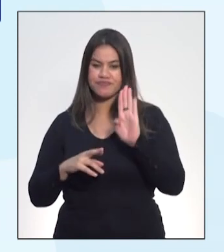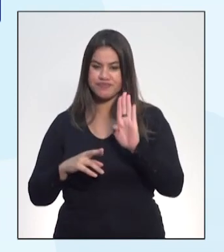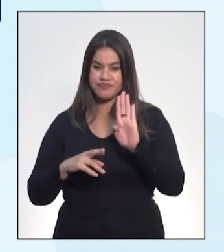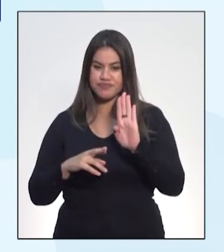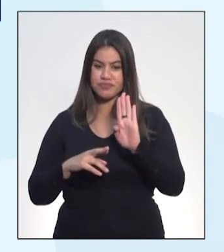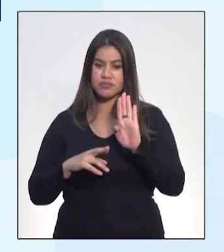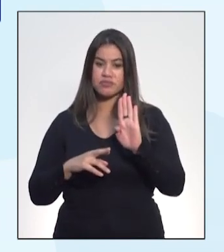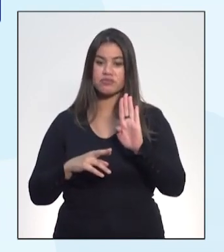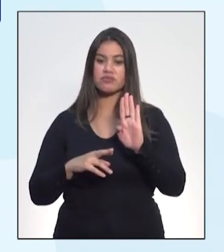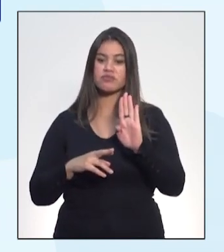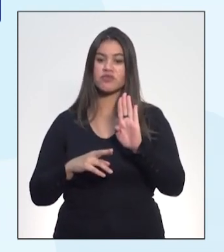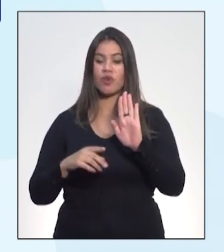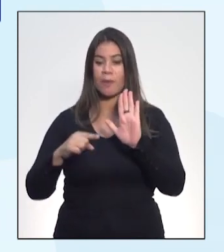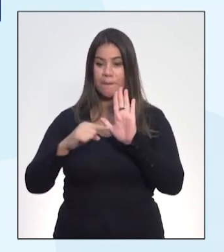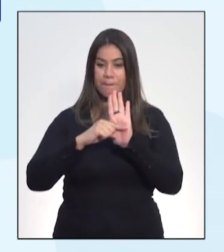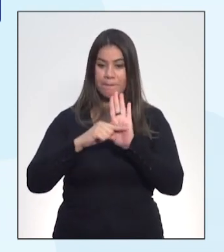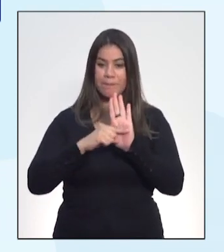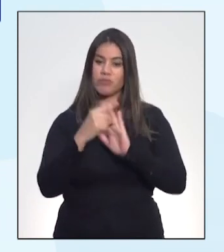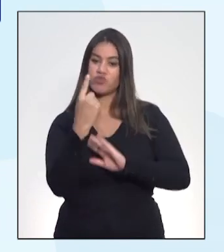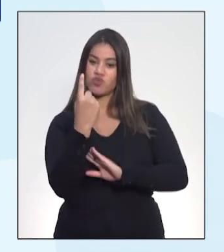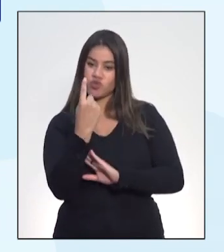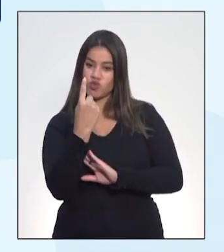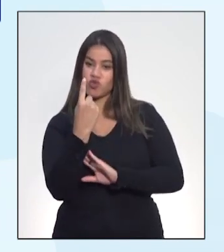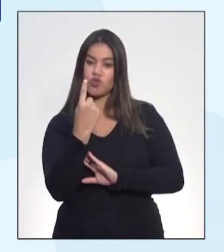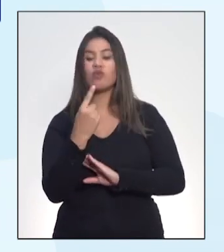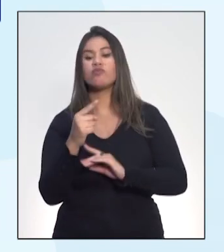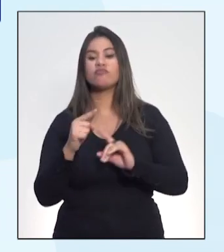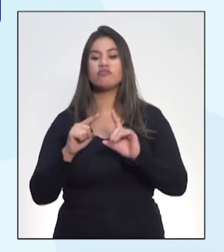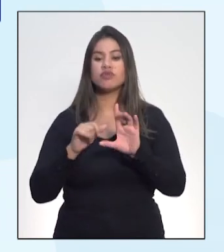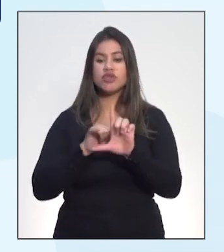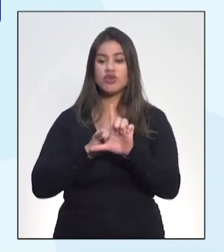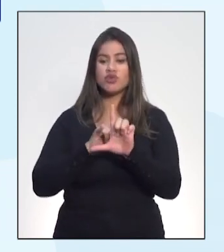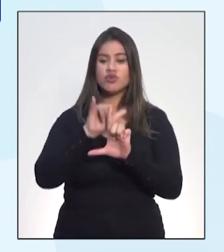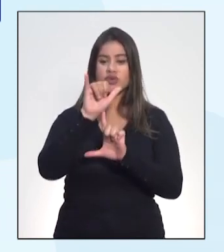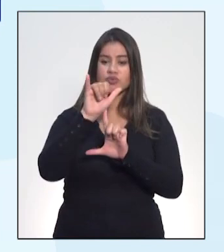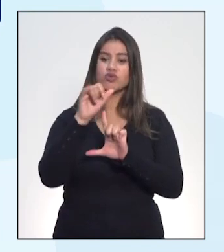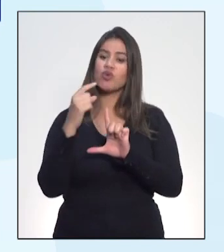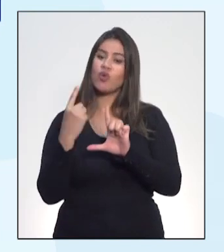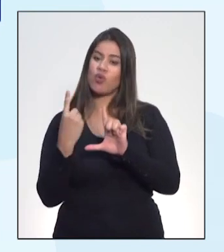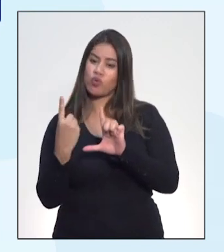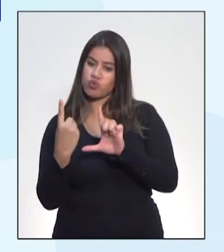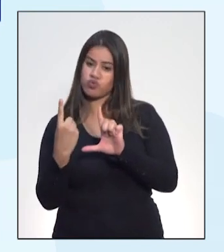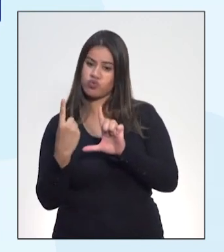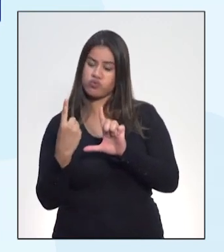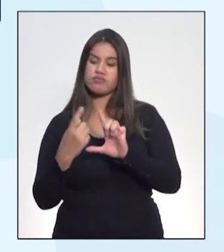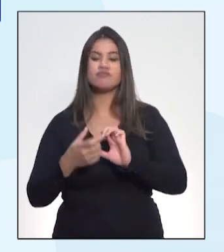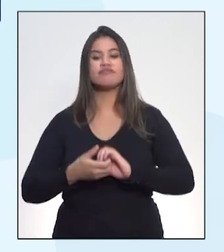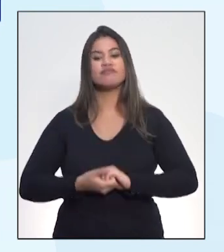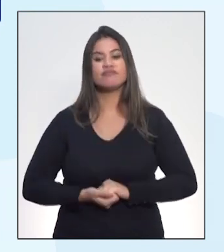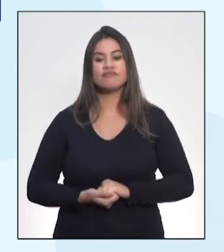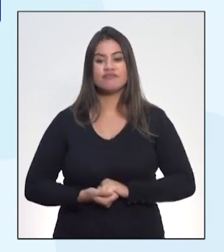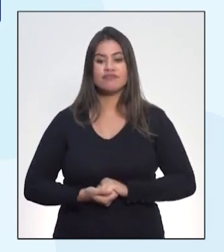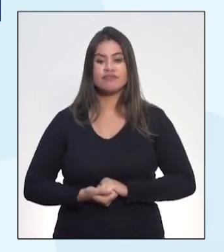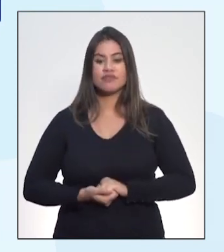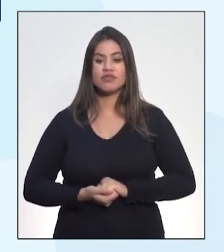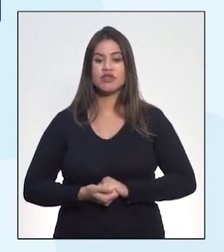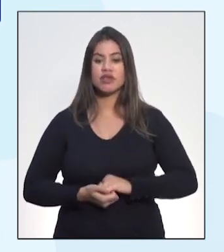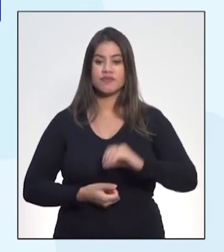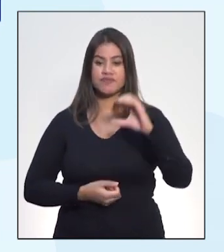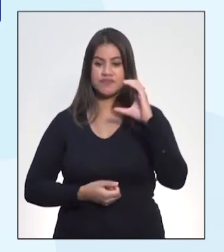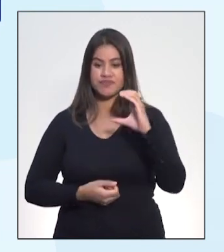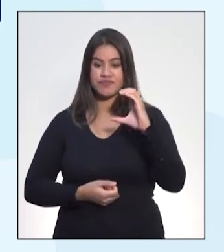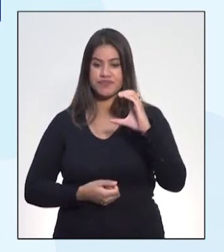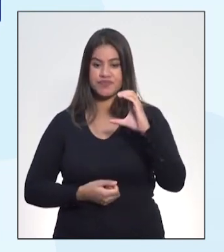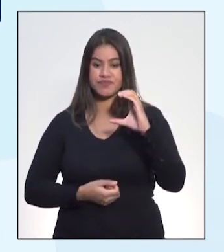está cruzando o eixo X no -1 e está cruzando o eixo Y no 1, porque -1 ao quadrado dá 1. Sim? E no item